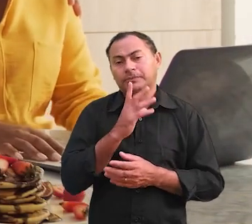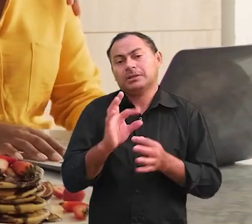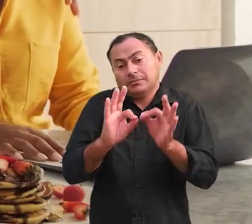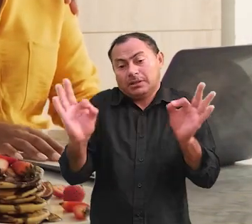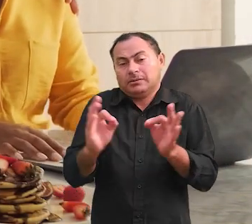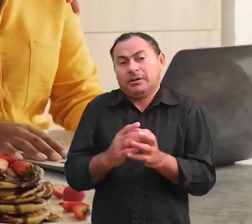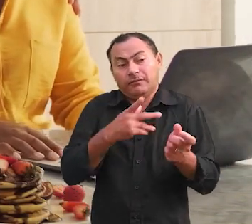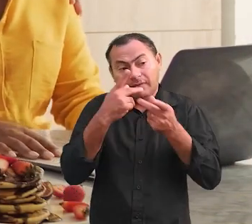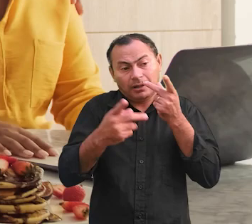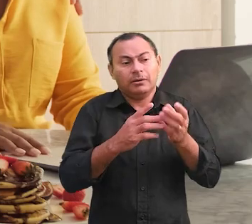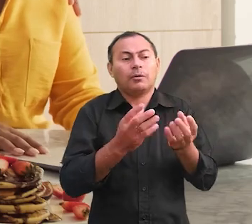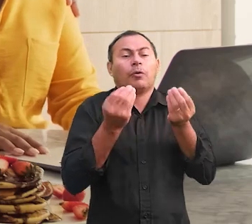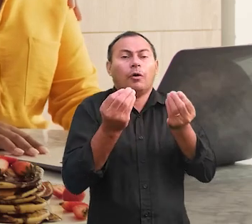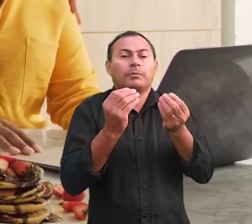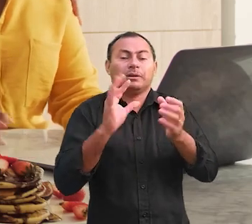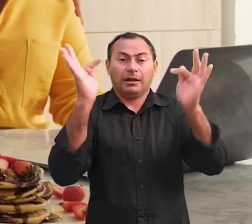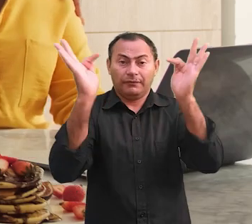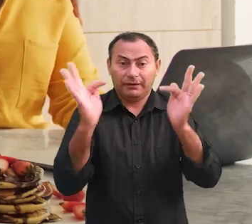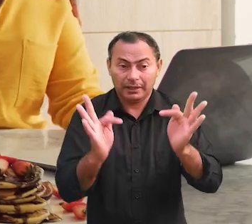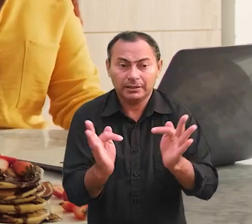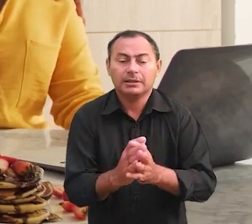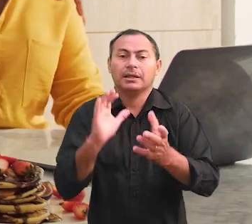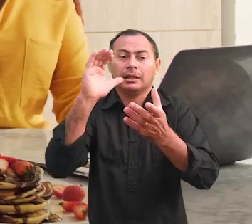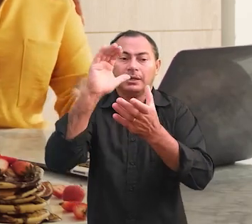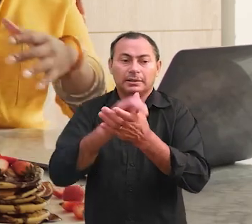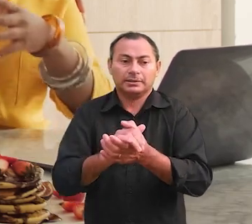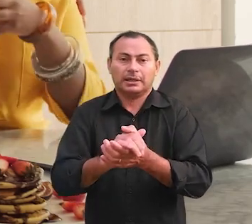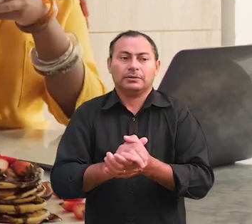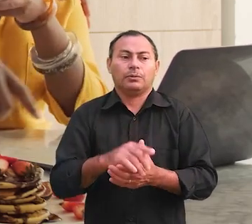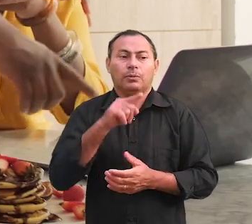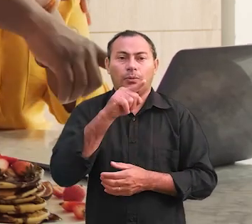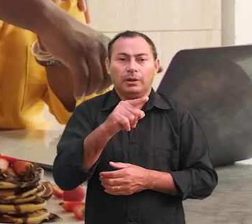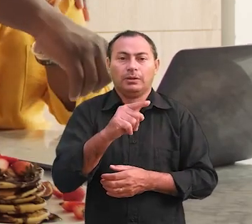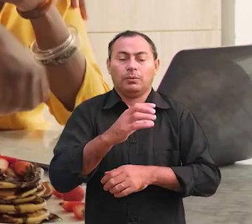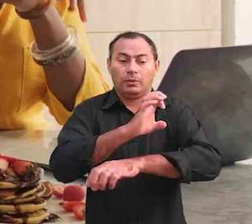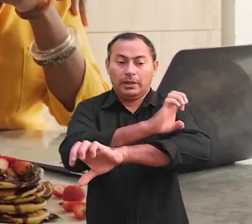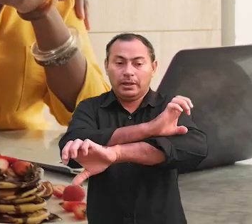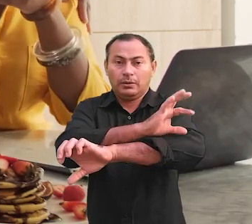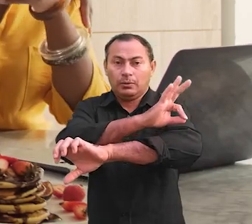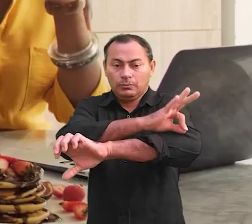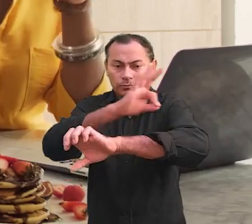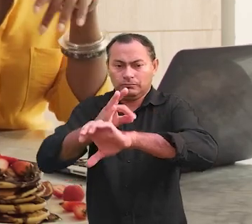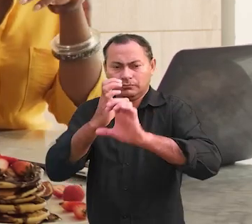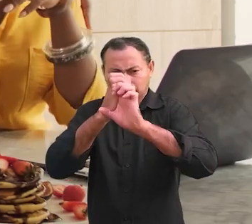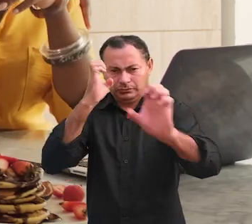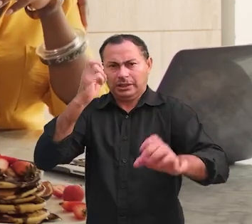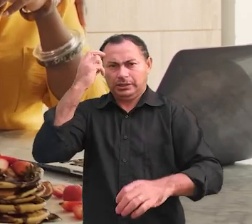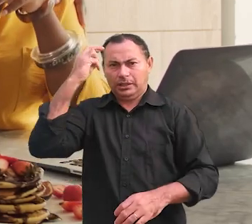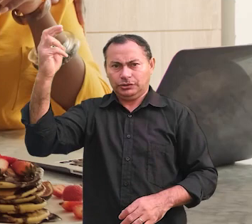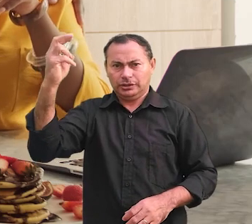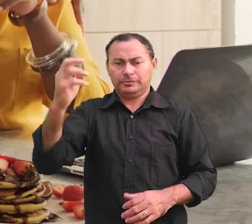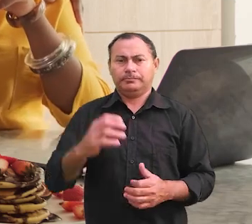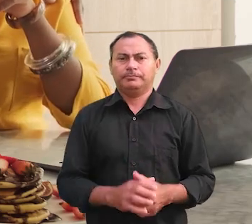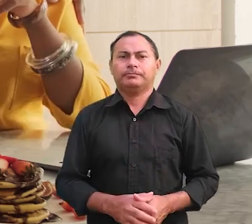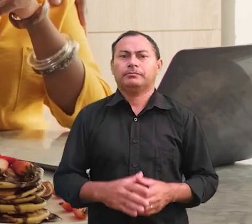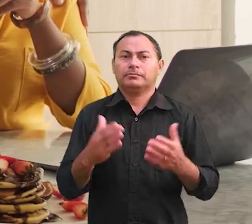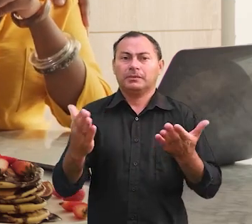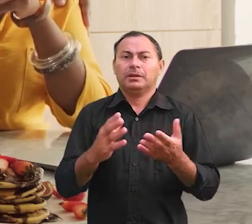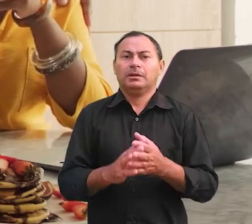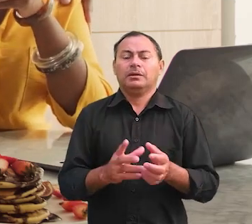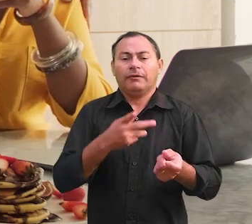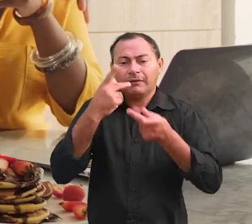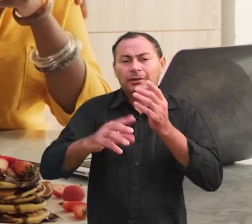né Ela simplesmente disse para ele como estava feliz por ter se casado com um engenheiro tão inteligente